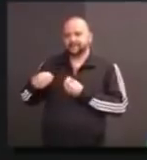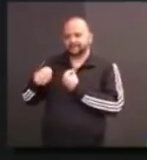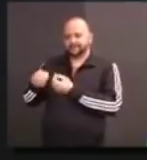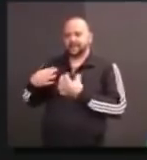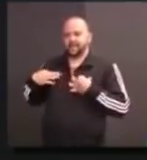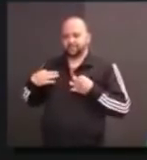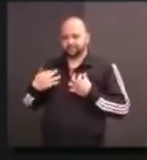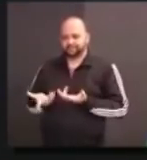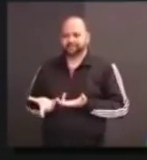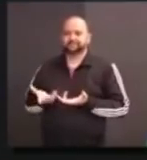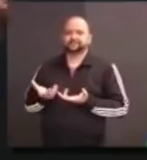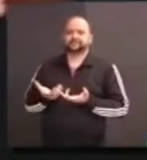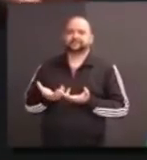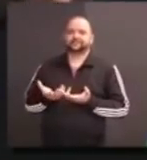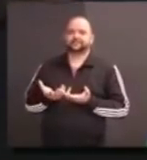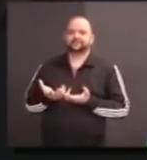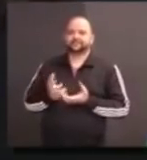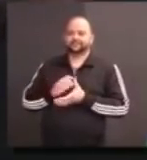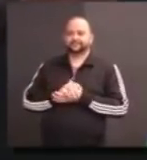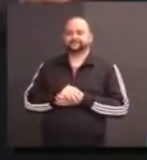outros. Ficou demodê.